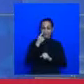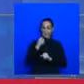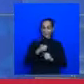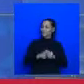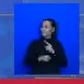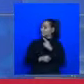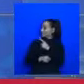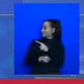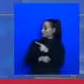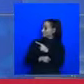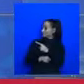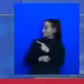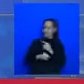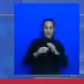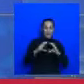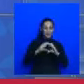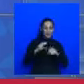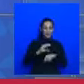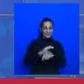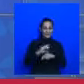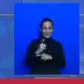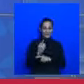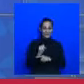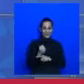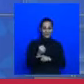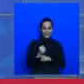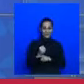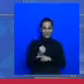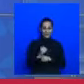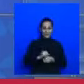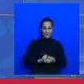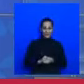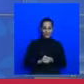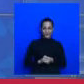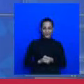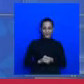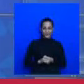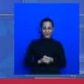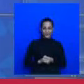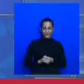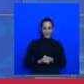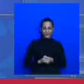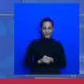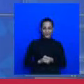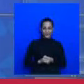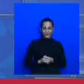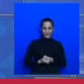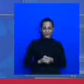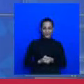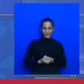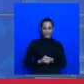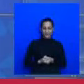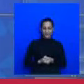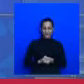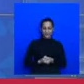número chegando. Bola cinza, número 18. Cinza, 18.